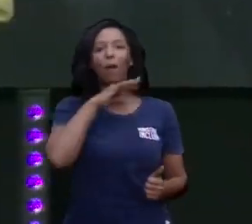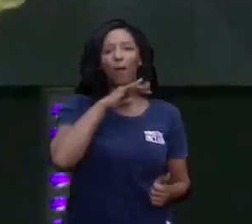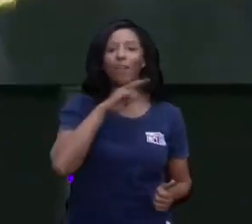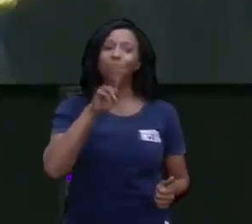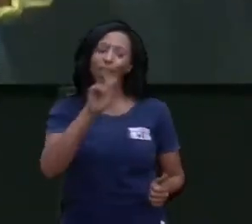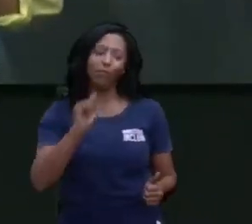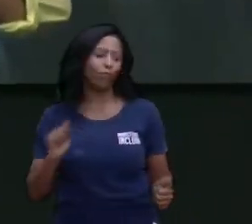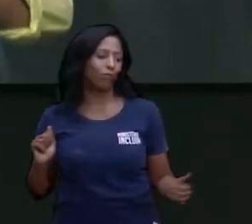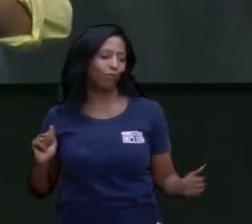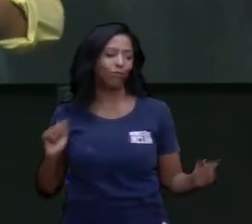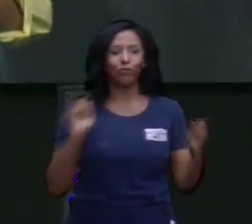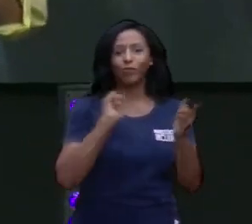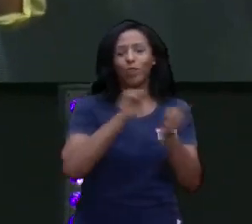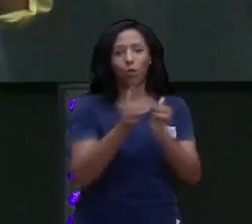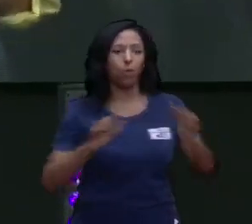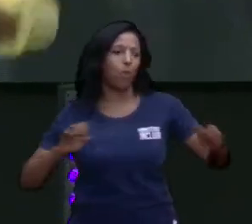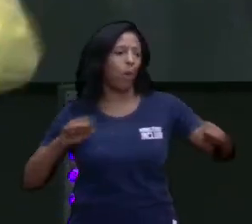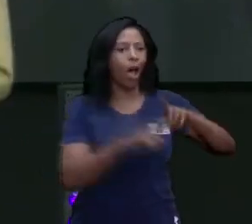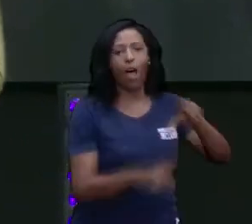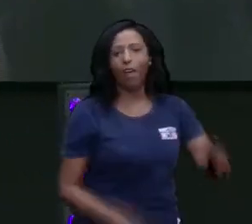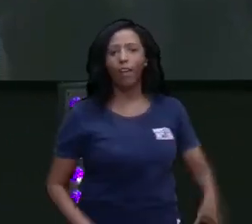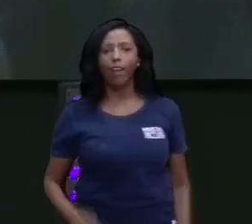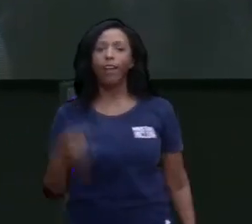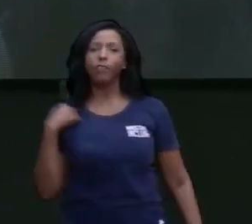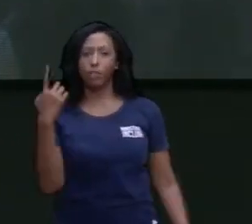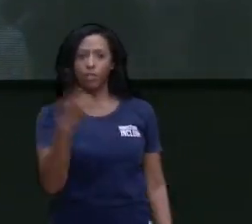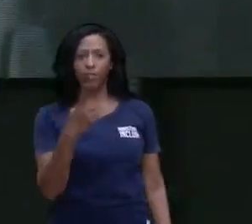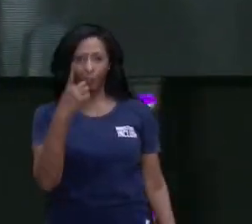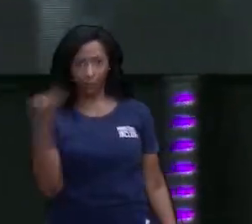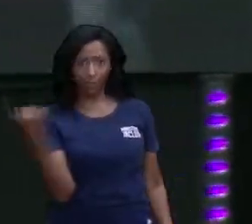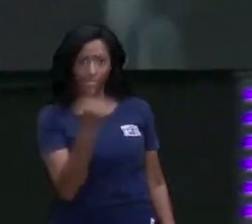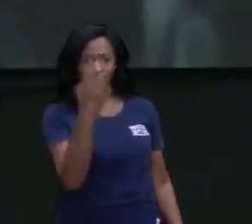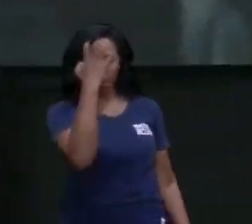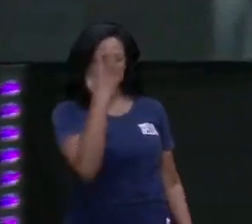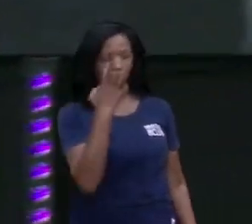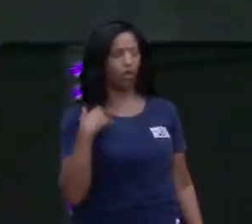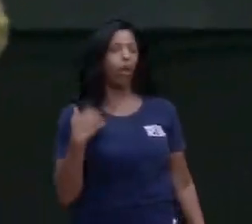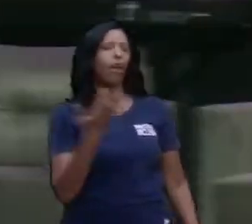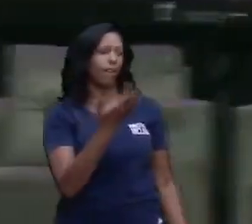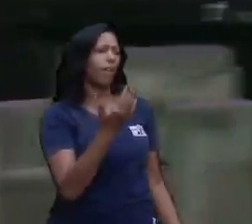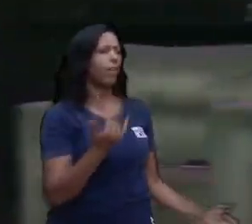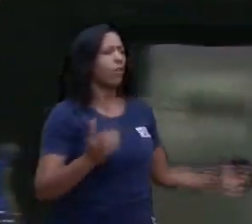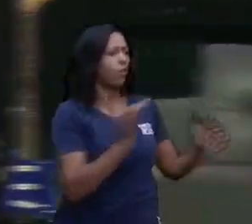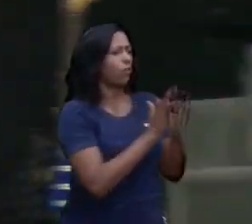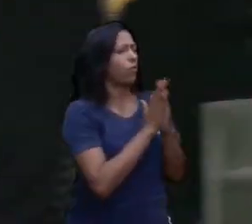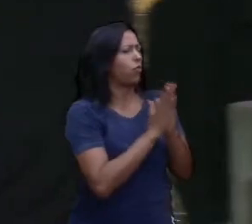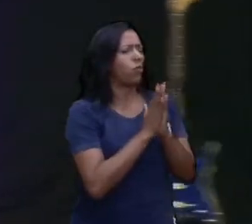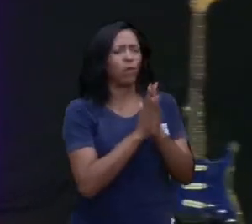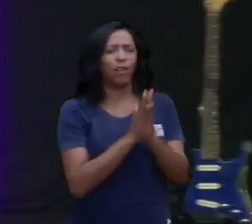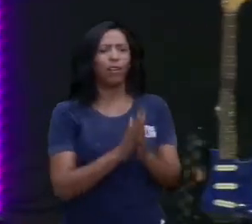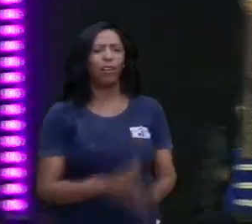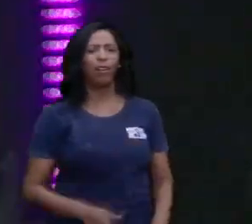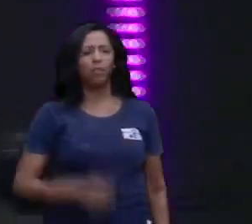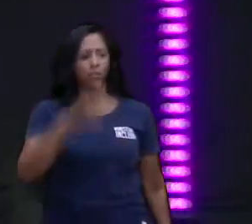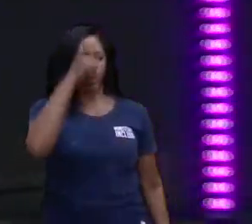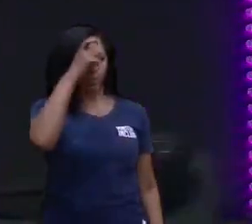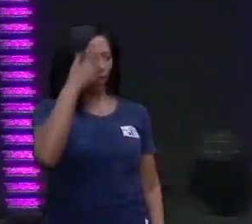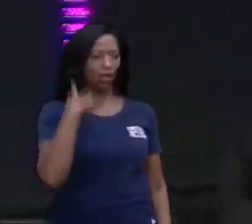da pelada vamos orar e começou a pelada o diabo falou nem eu quero ficar aqui que vai sobrar para